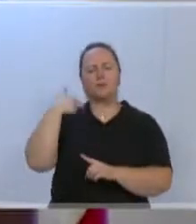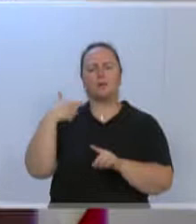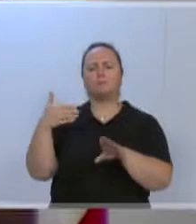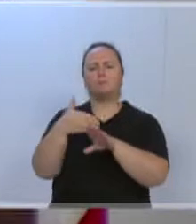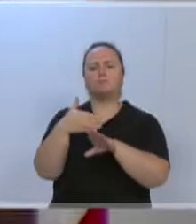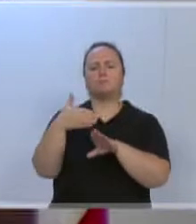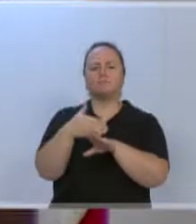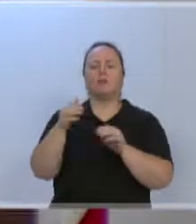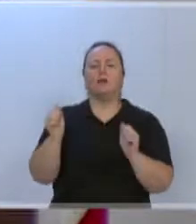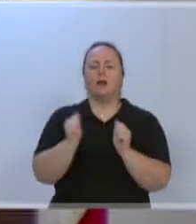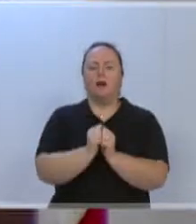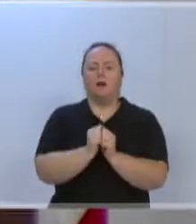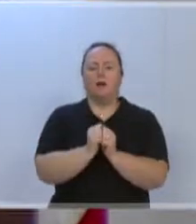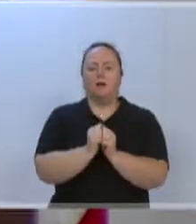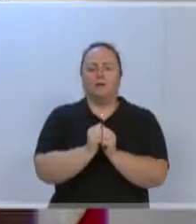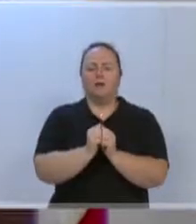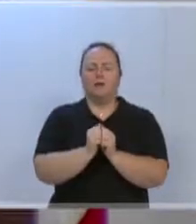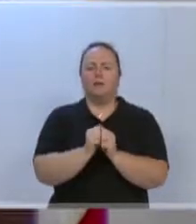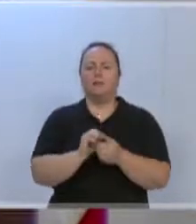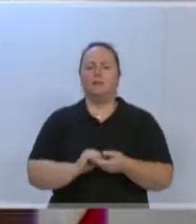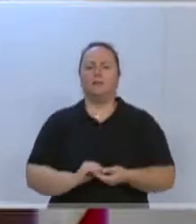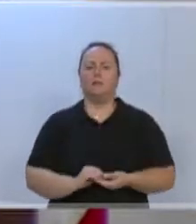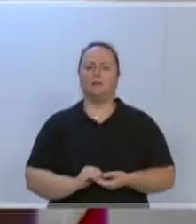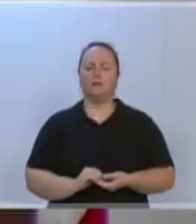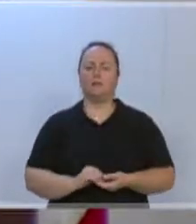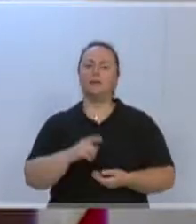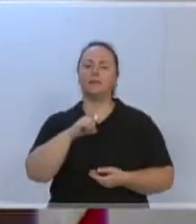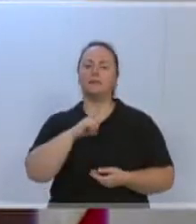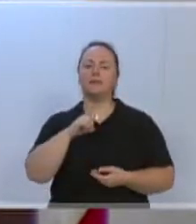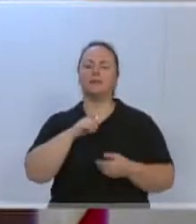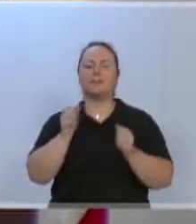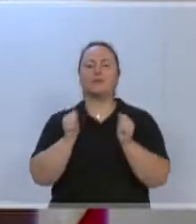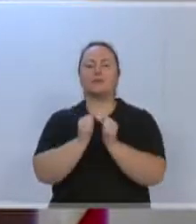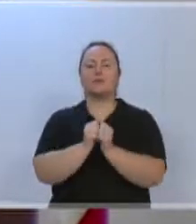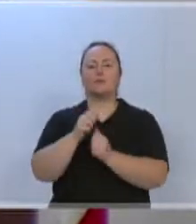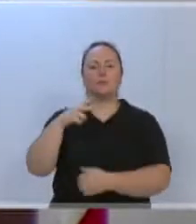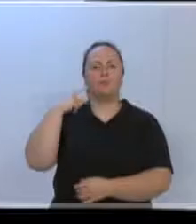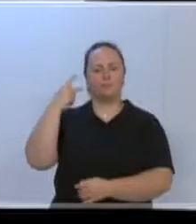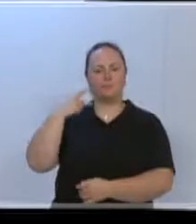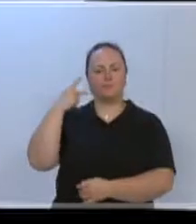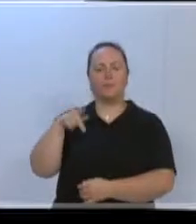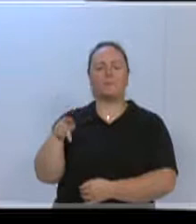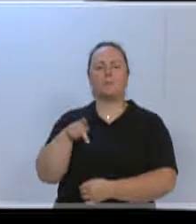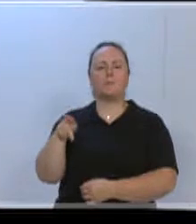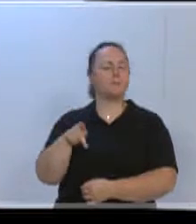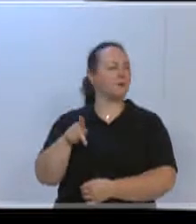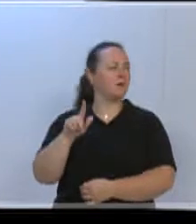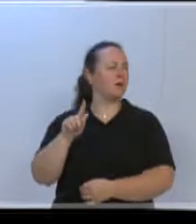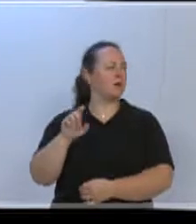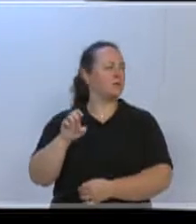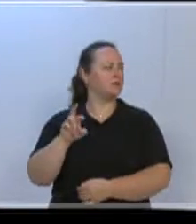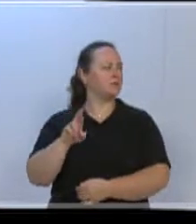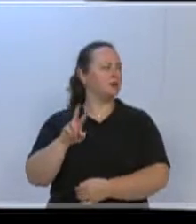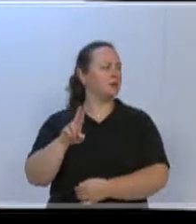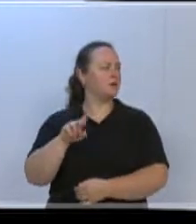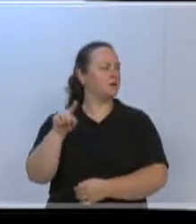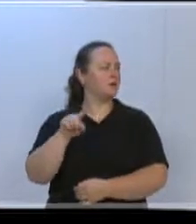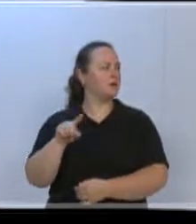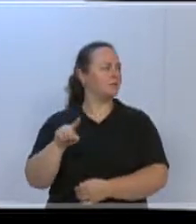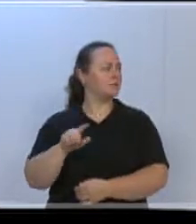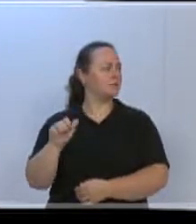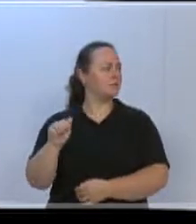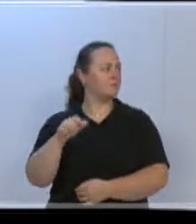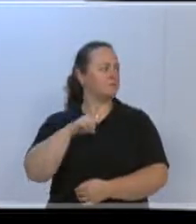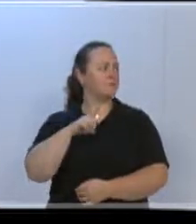o do codepac inclusive com uma das coordenadoras nosso mandato professora gerusa e desenvolve um trabalho fantástico eu gosto de trazer aqui